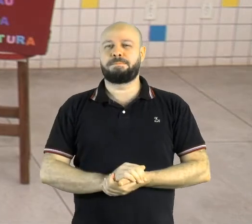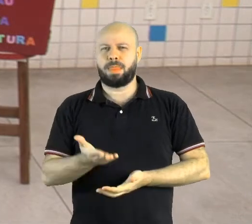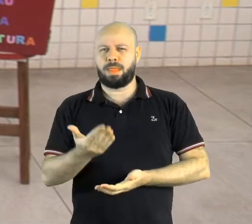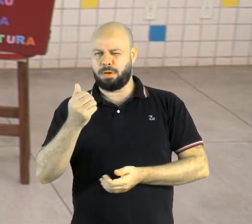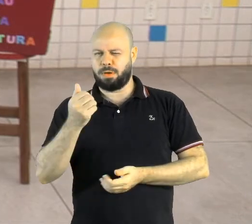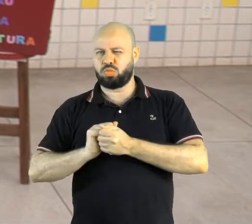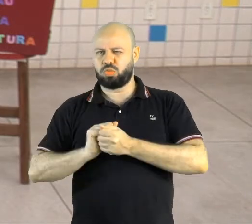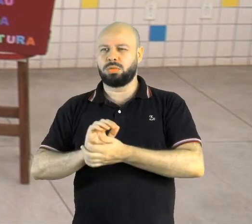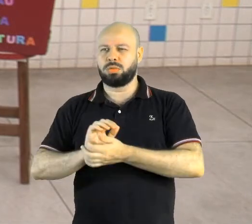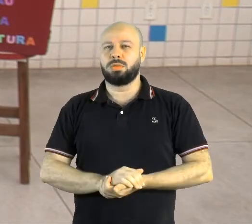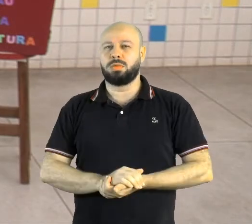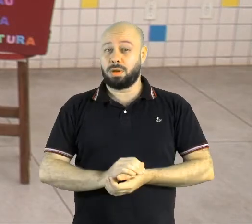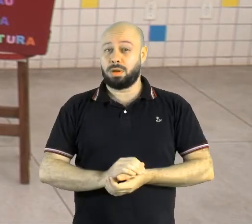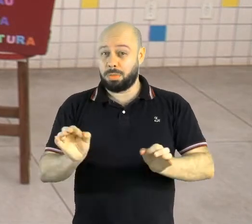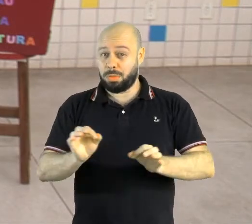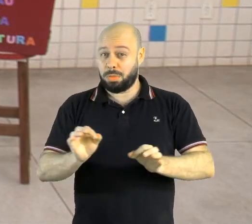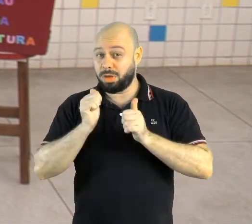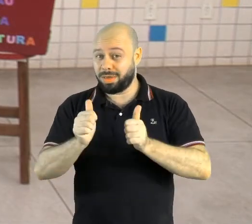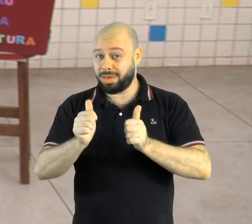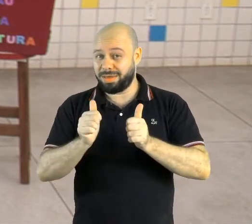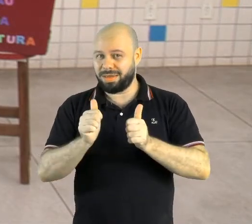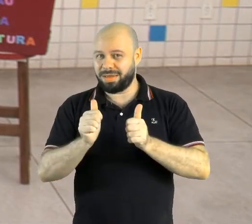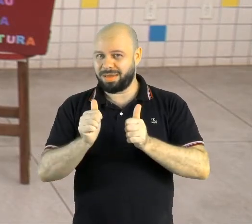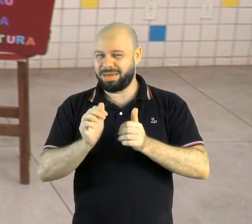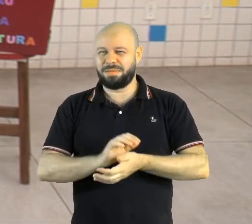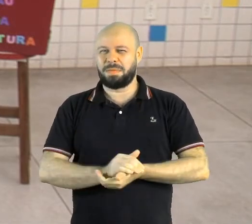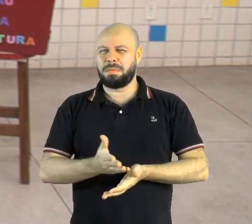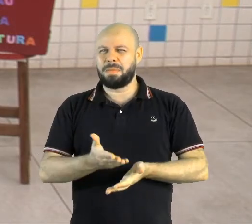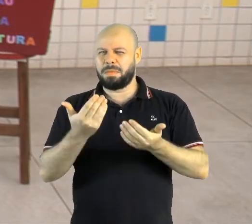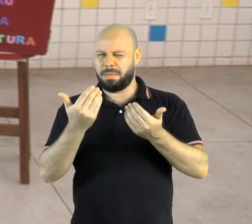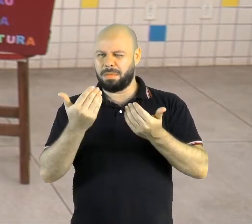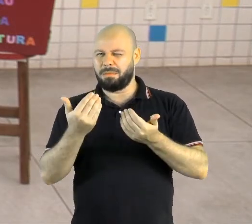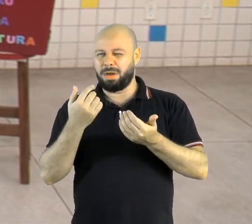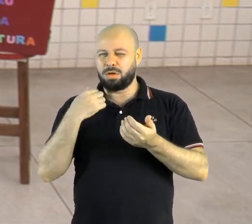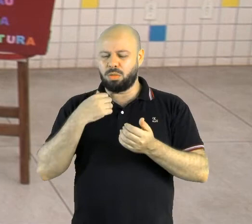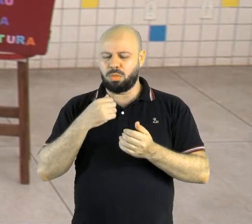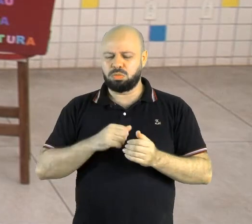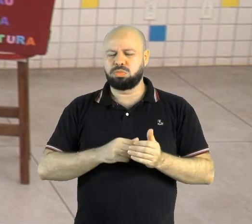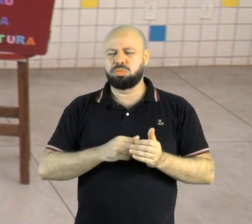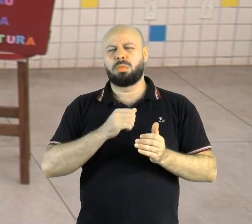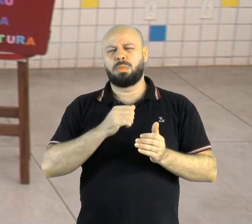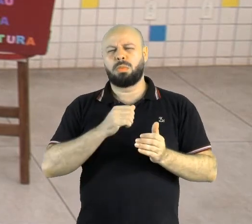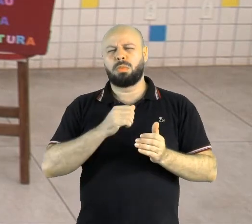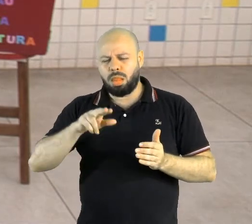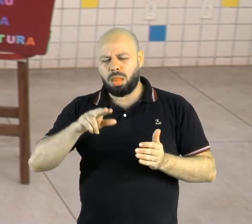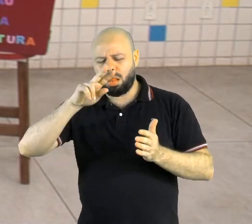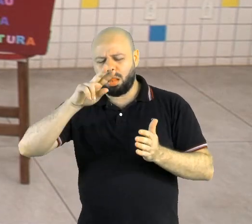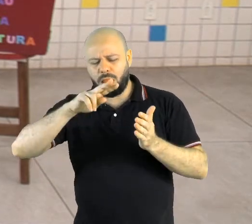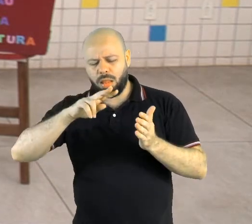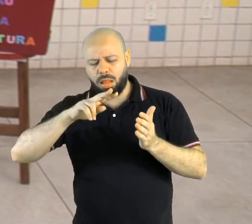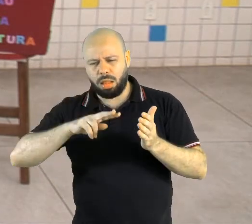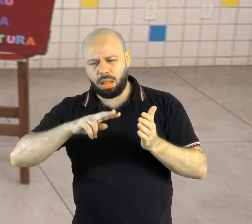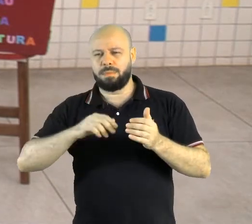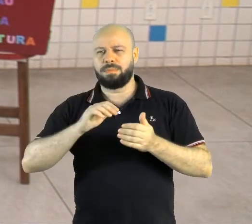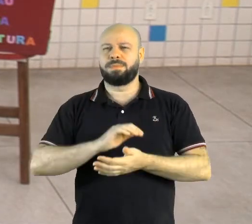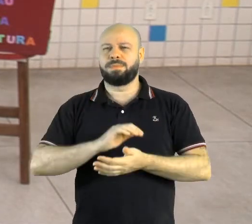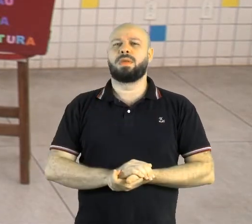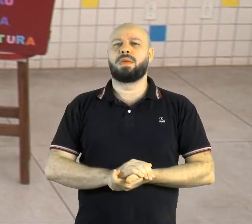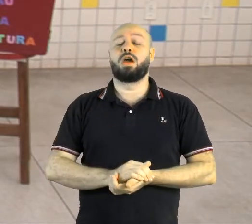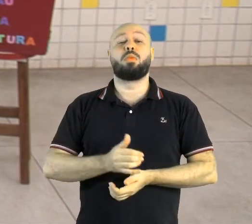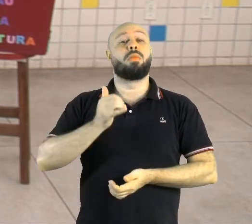comigo. Preparado? Nós vamos ler bem, eu vou ler bem compassado. E como eu falei para vocês, o